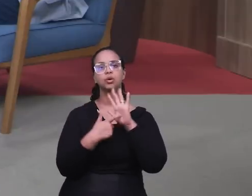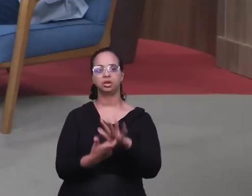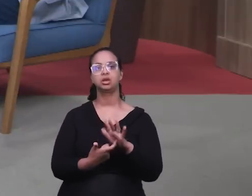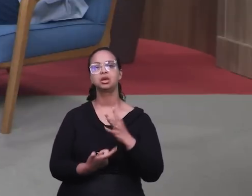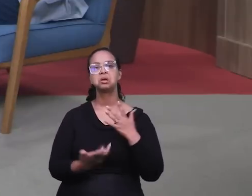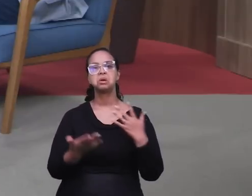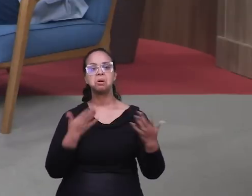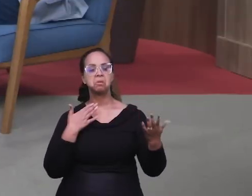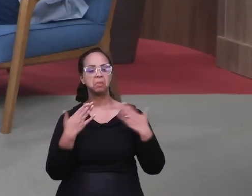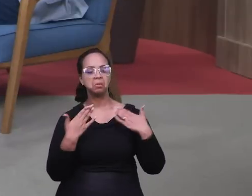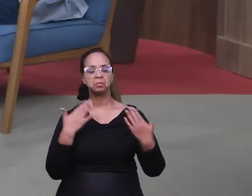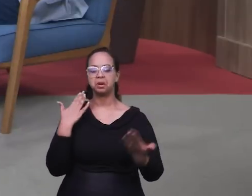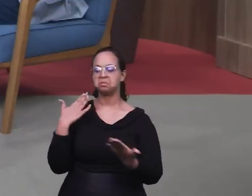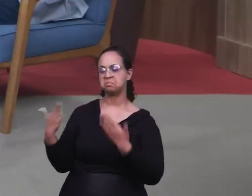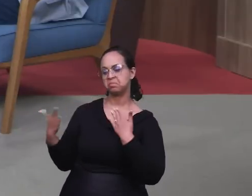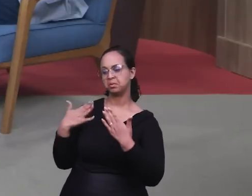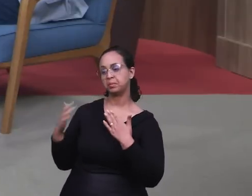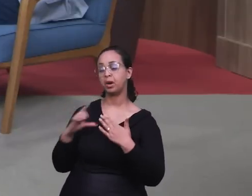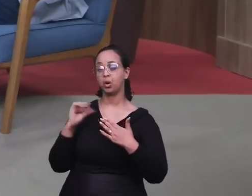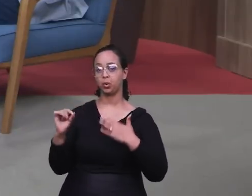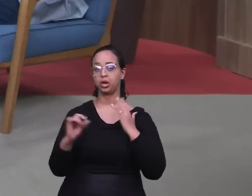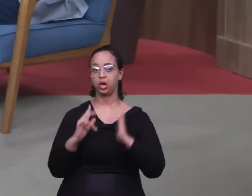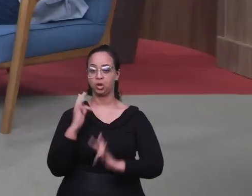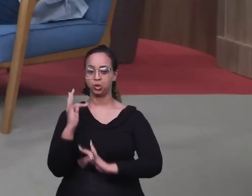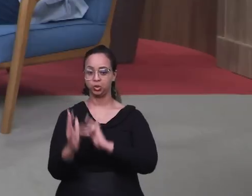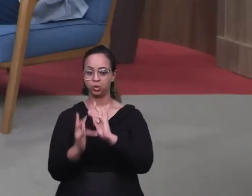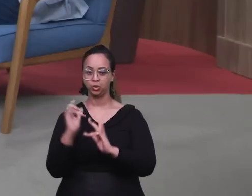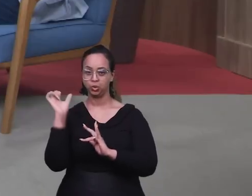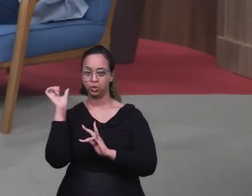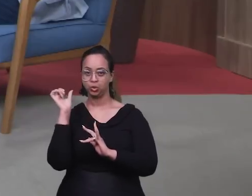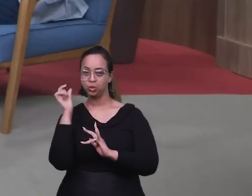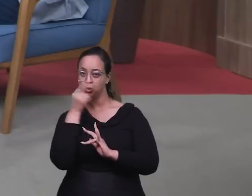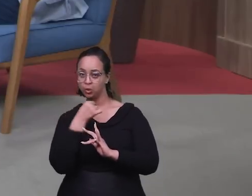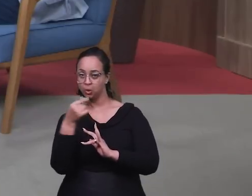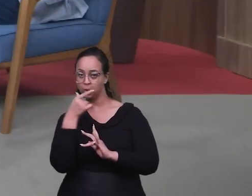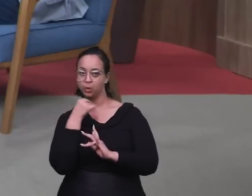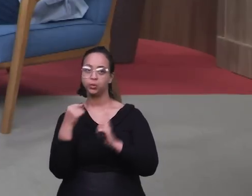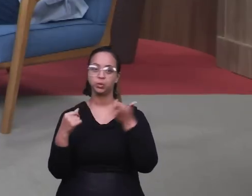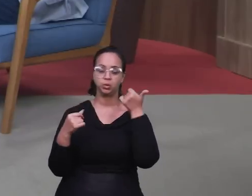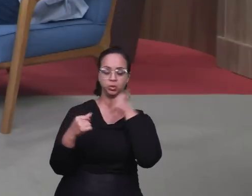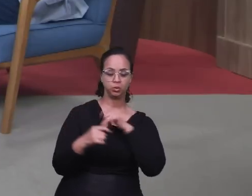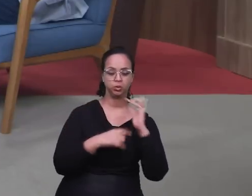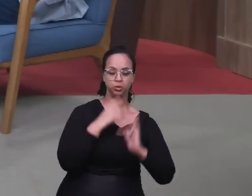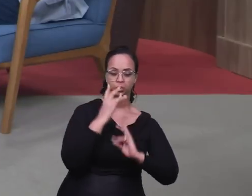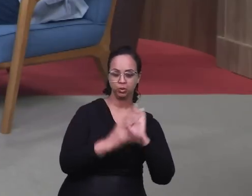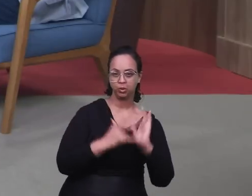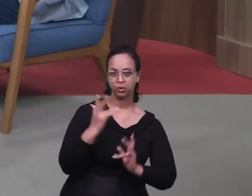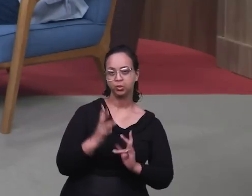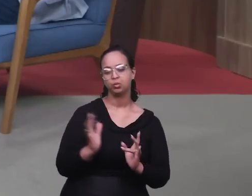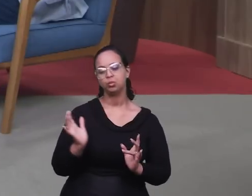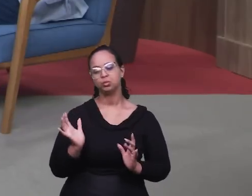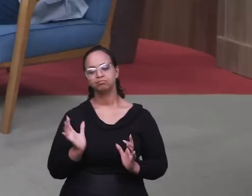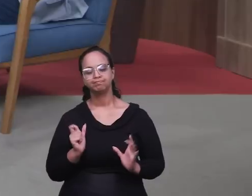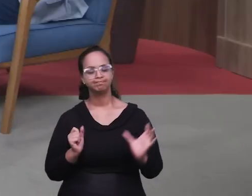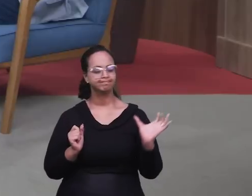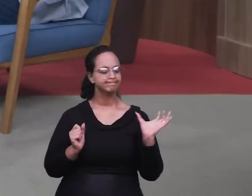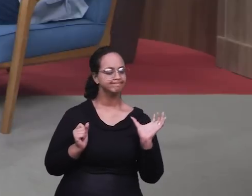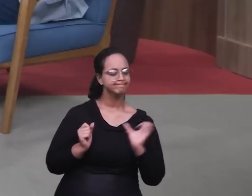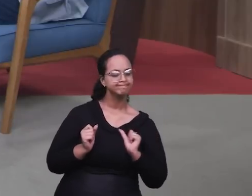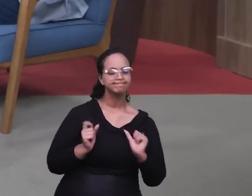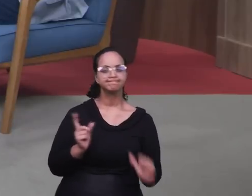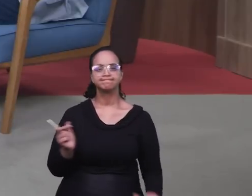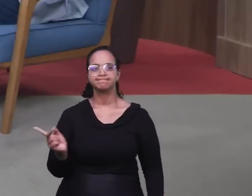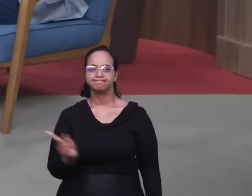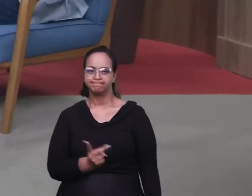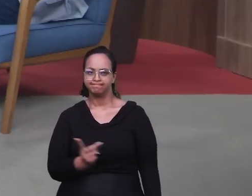um diálogo, né, entre um noivo e a noiva, entre o amado e a amada, né? E